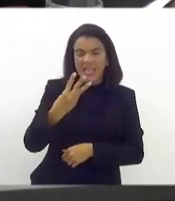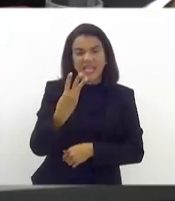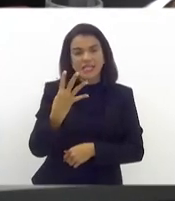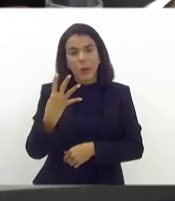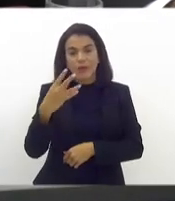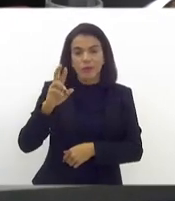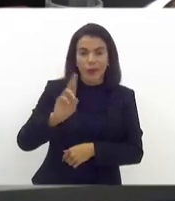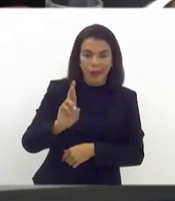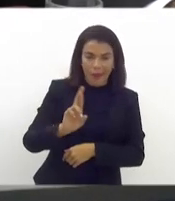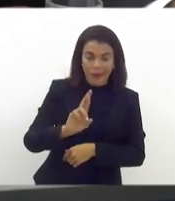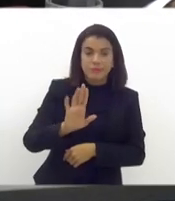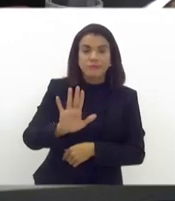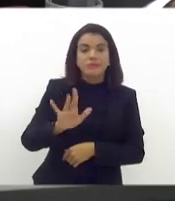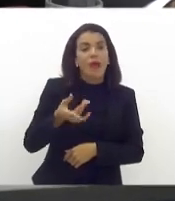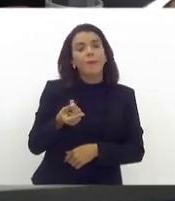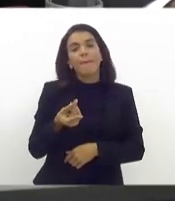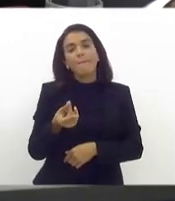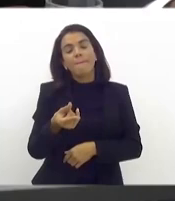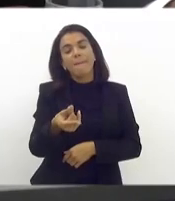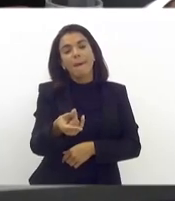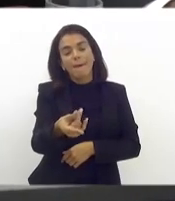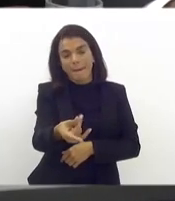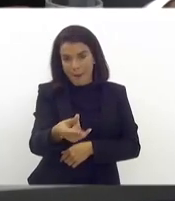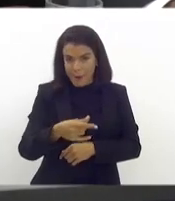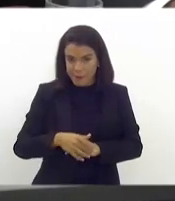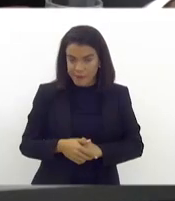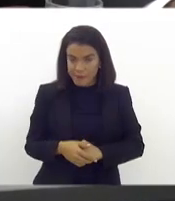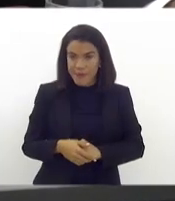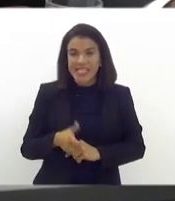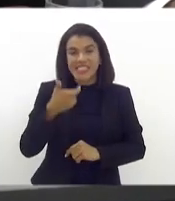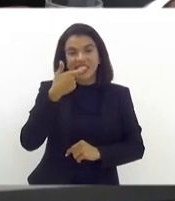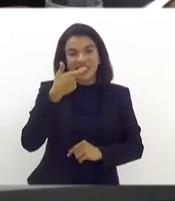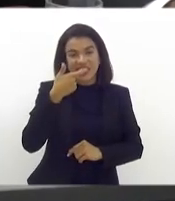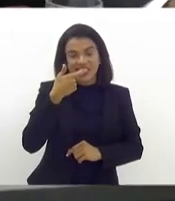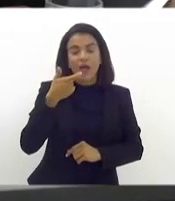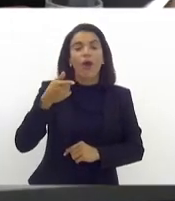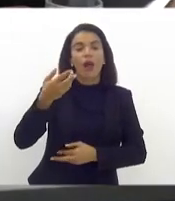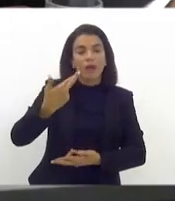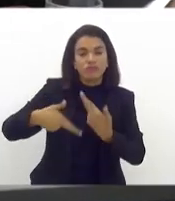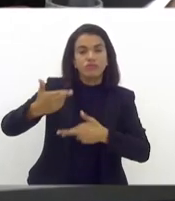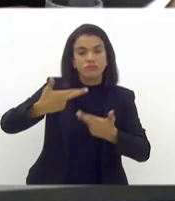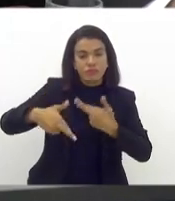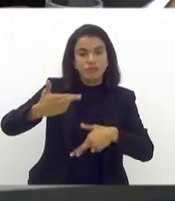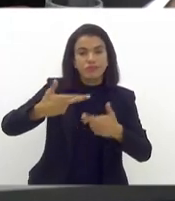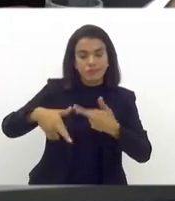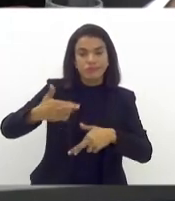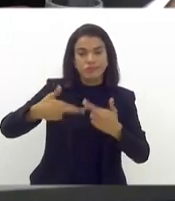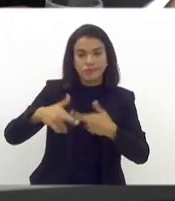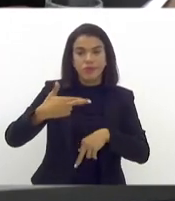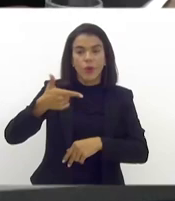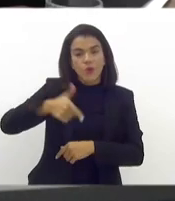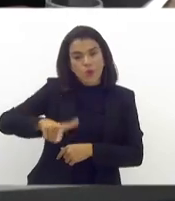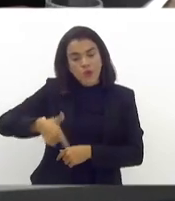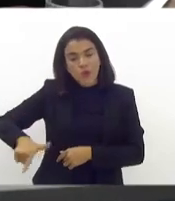4, 5, mas que você pode usar dezenas e dezenas de vezes. São as reutilizáveis. Então, na verdade, o